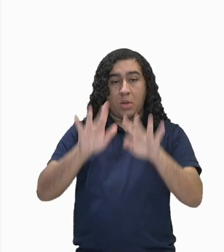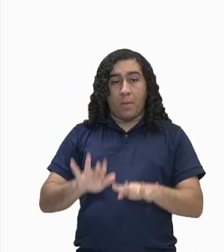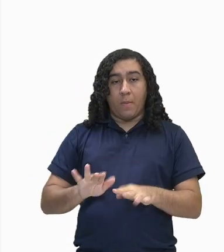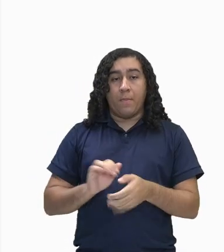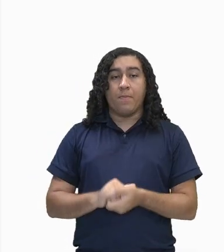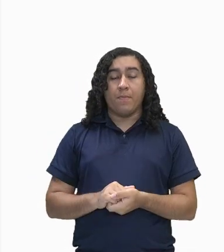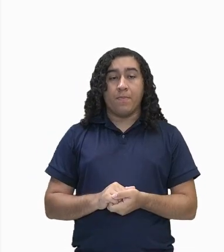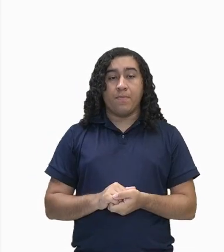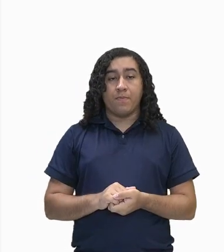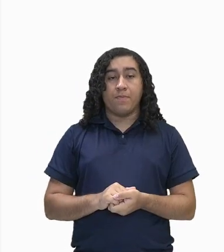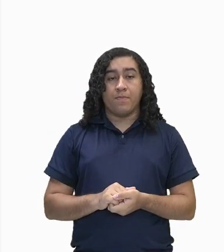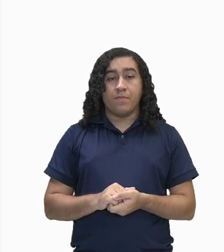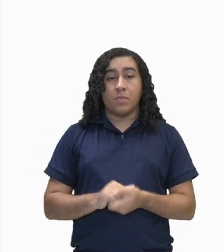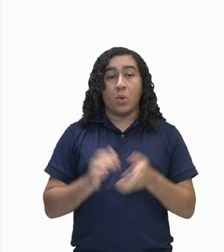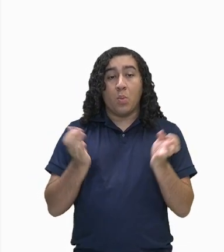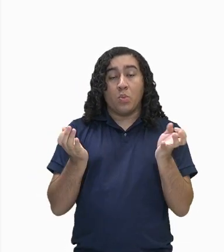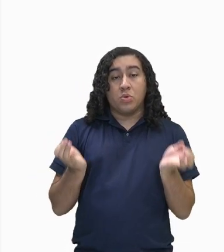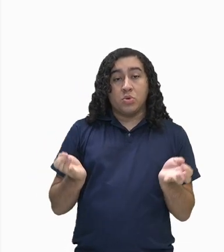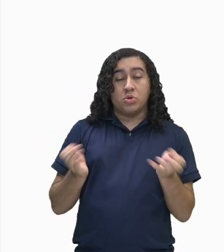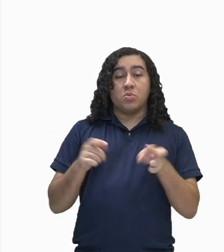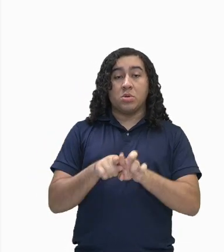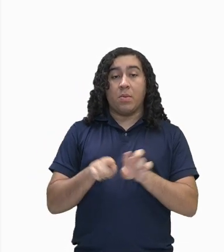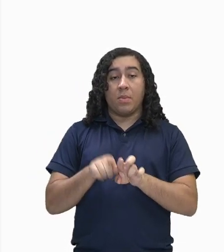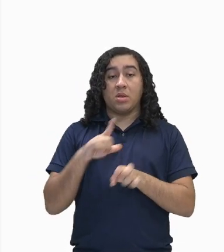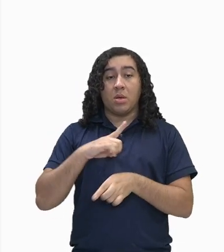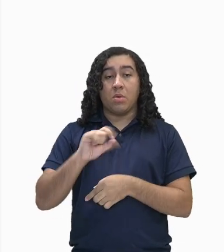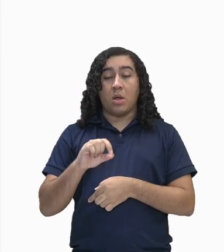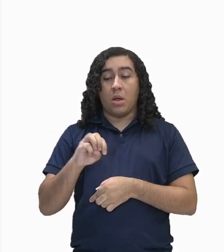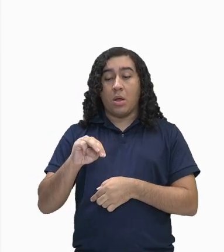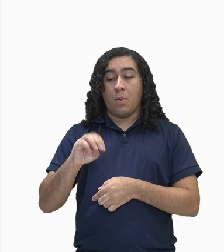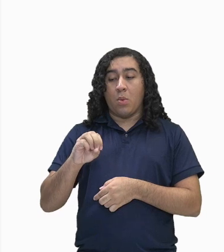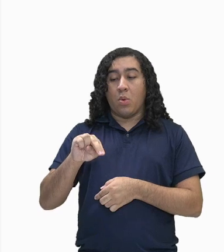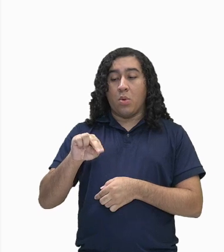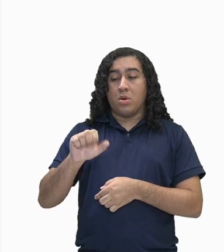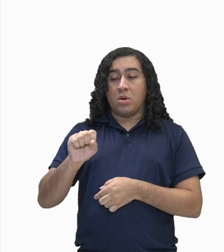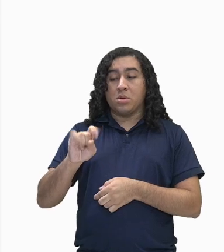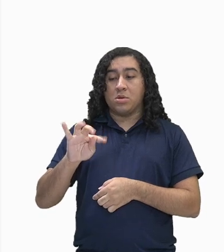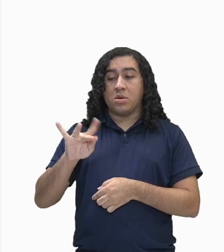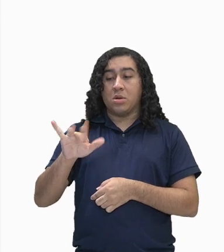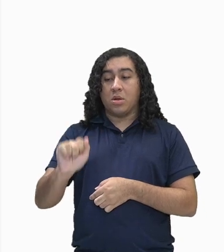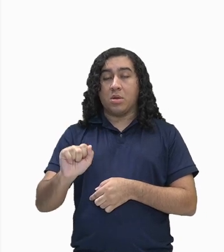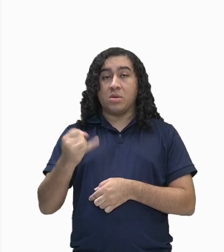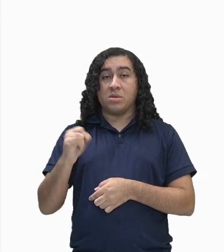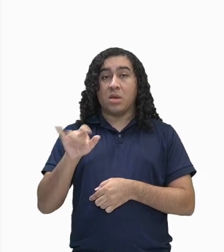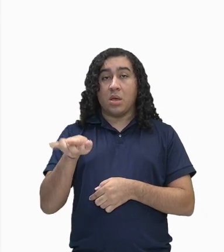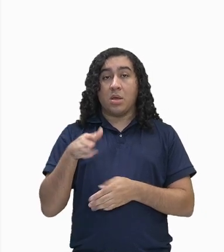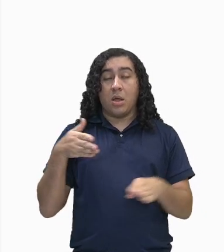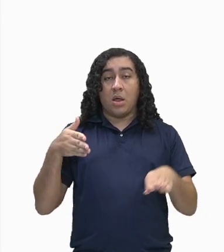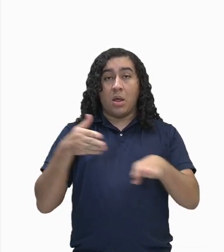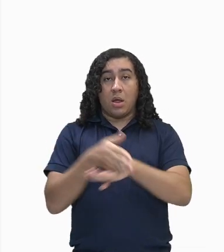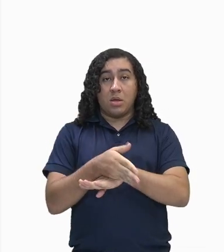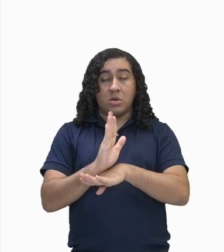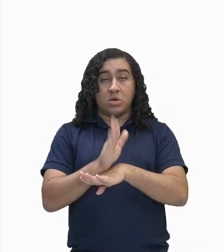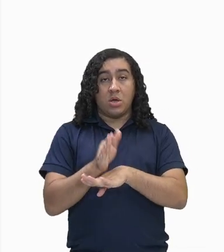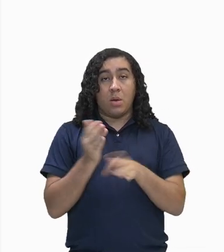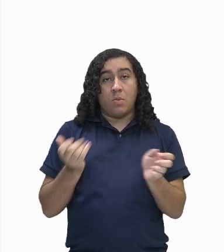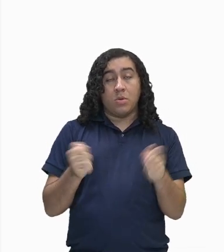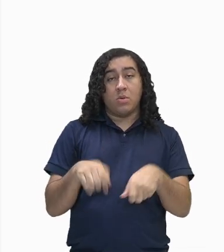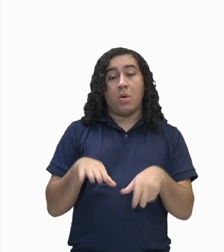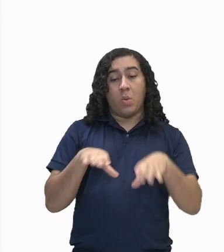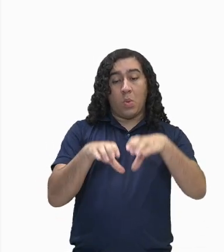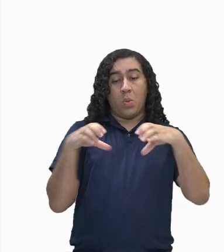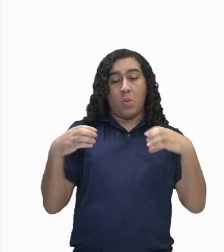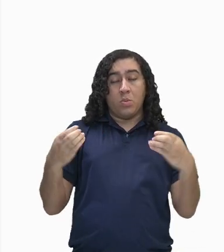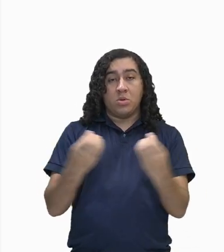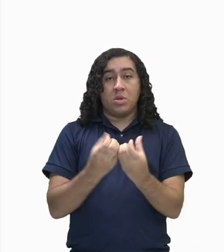budismo, a ordenação monástica, quando a pessoa, o budista, adentra, passa a fazer parte da comunidade